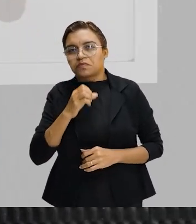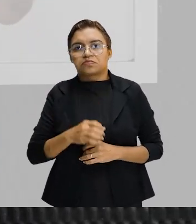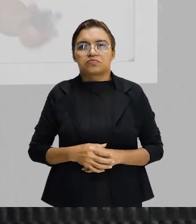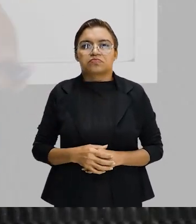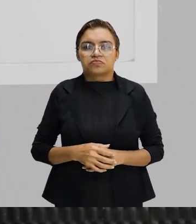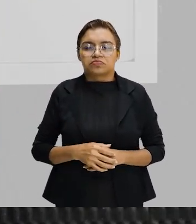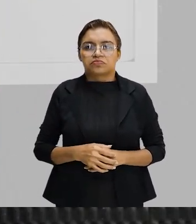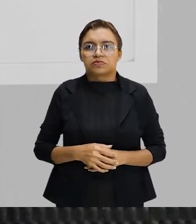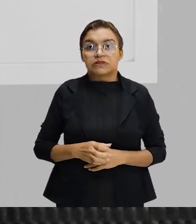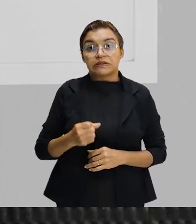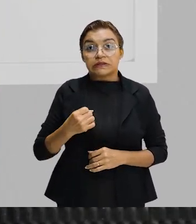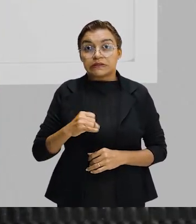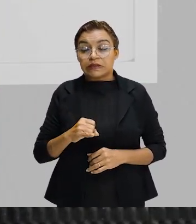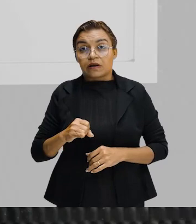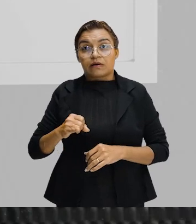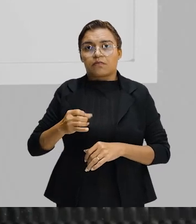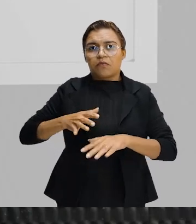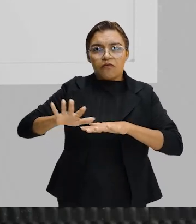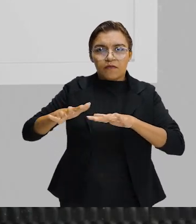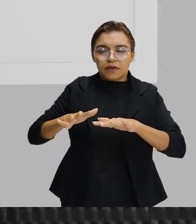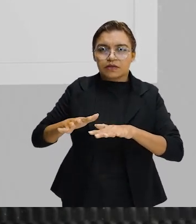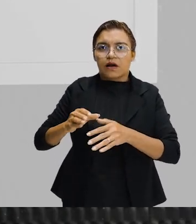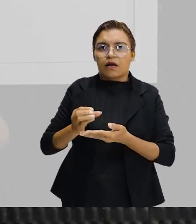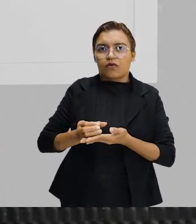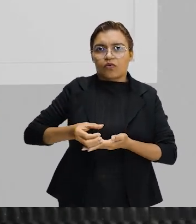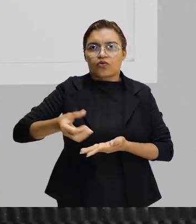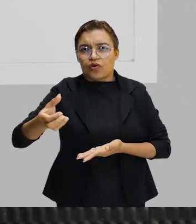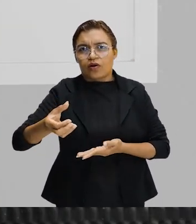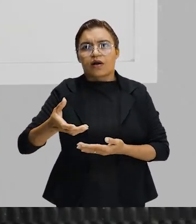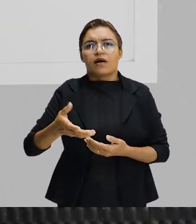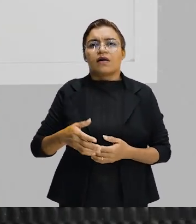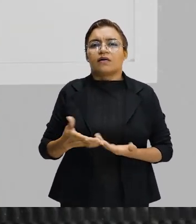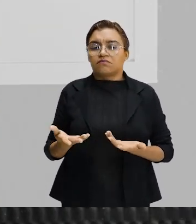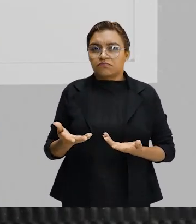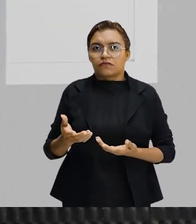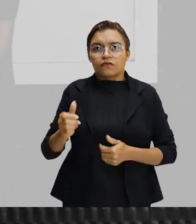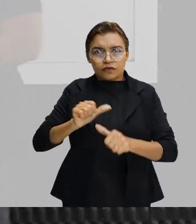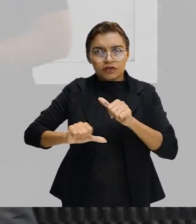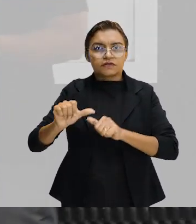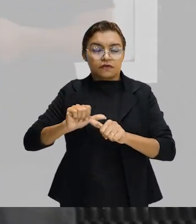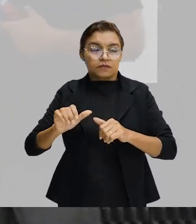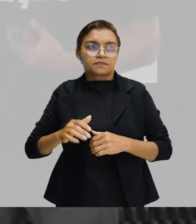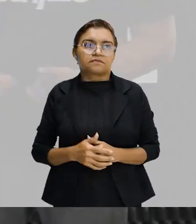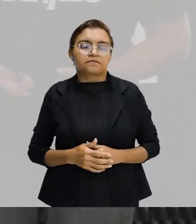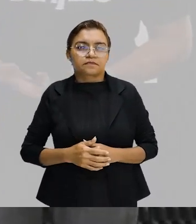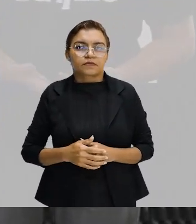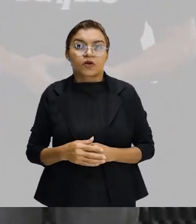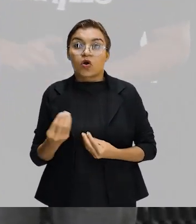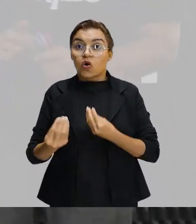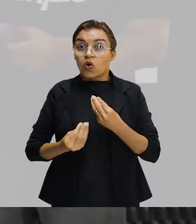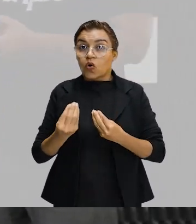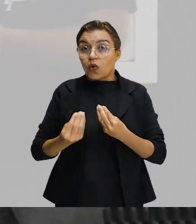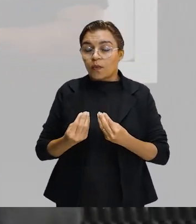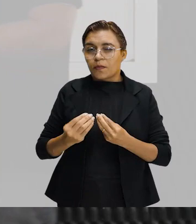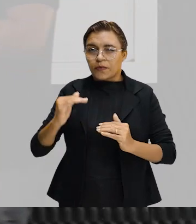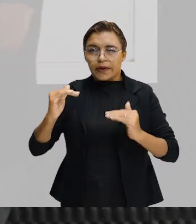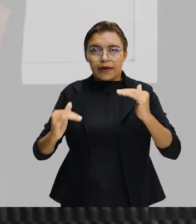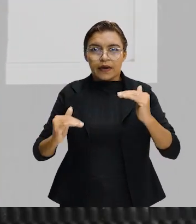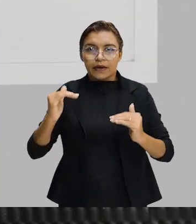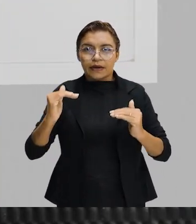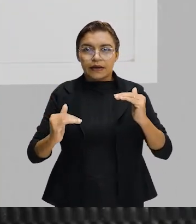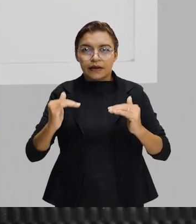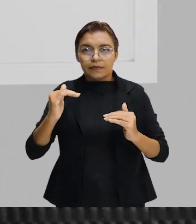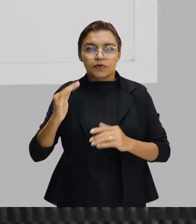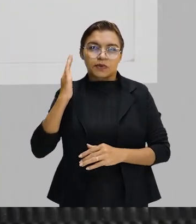por turbulência, mas ele sofre essas deformações. Tá ok? Então vamos entender qual é a condição de equilíbrio entre eles,